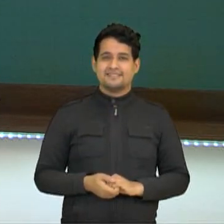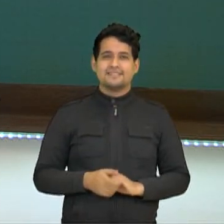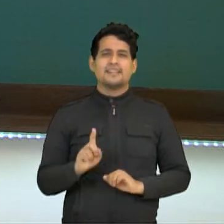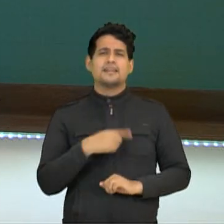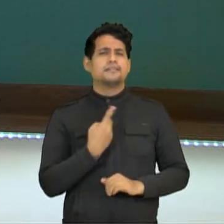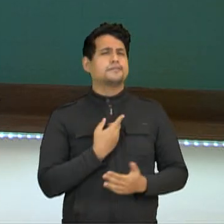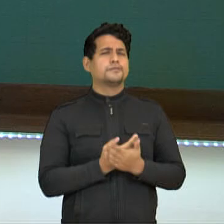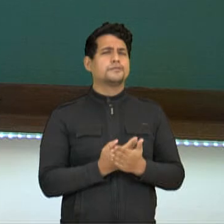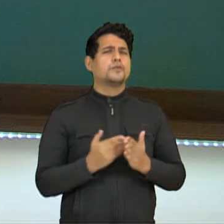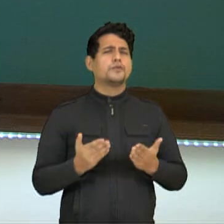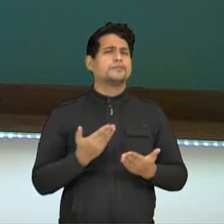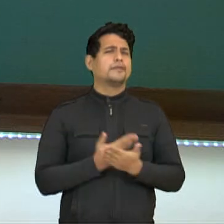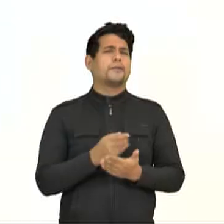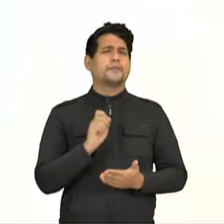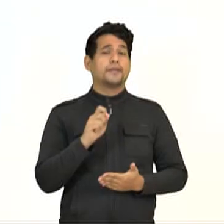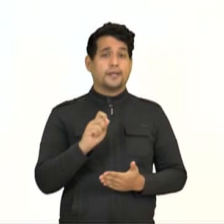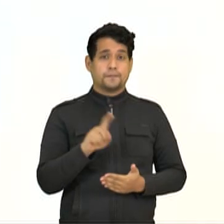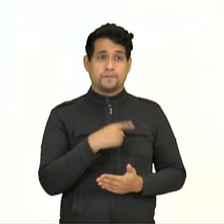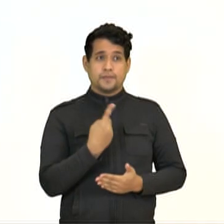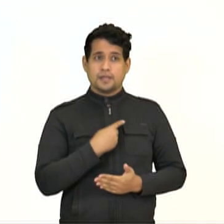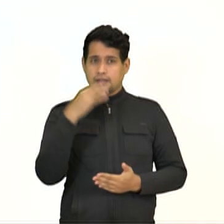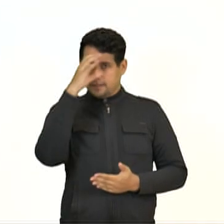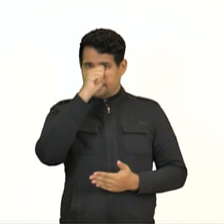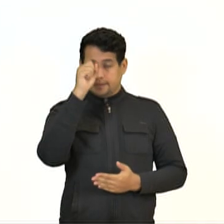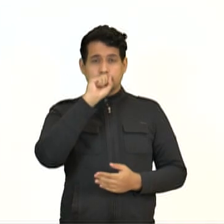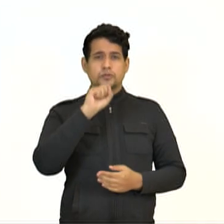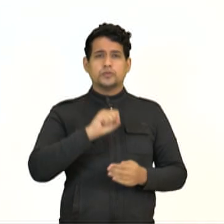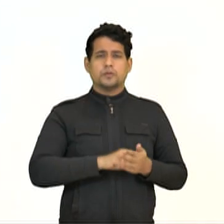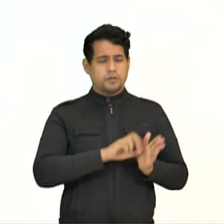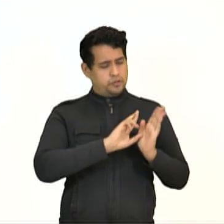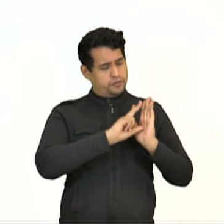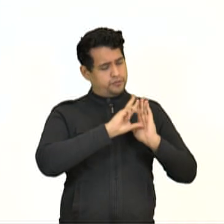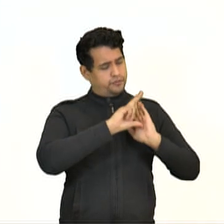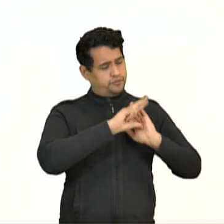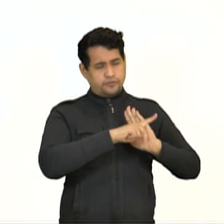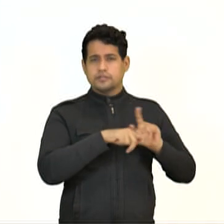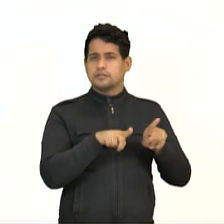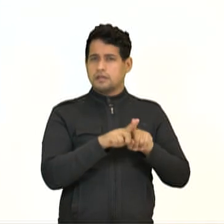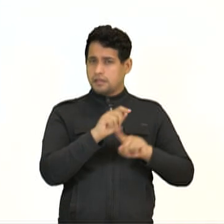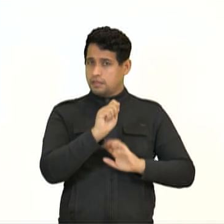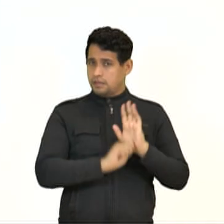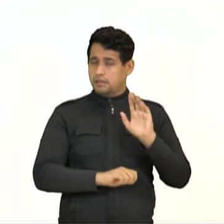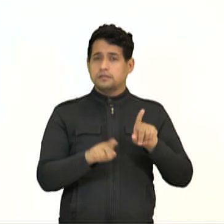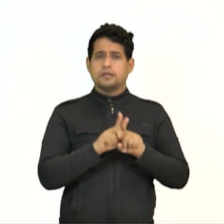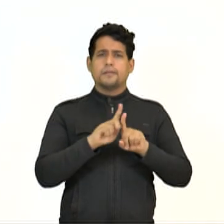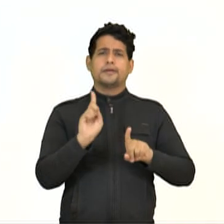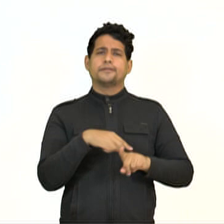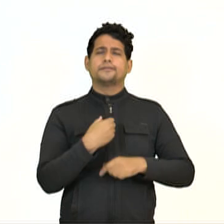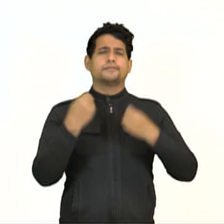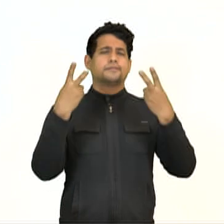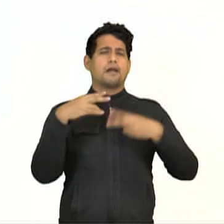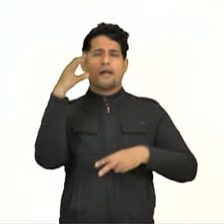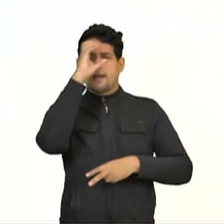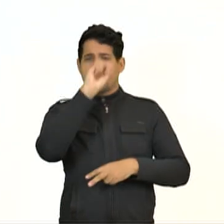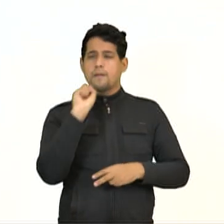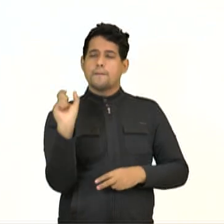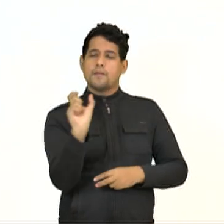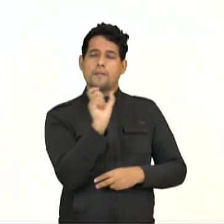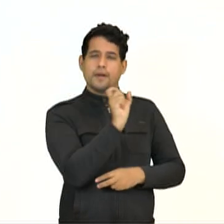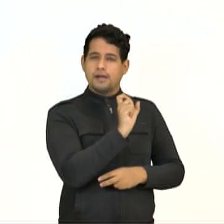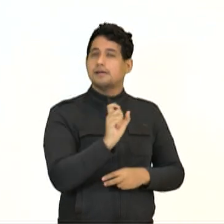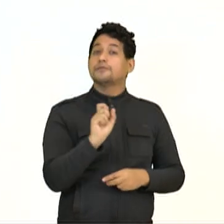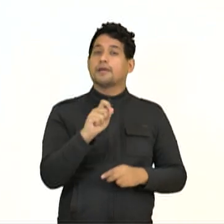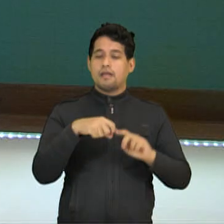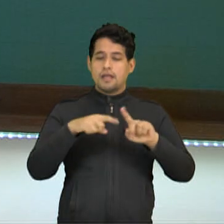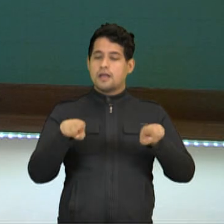que nós estudamos nessa aula? Nessa aula nós falamos sobre o gênero textual, classified, e aprendemos o vocabuláriozinho